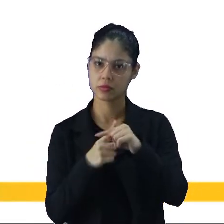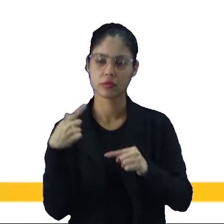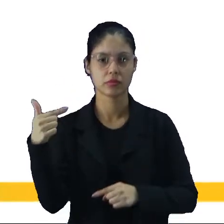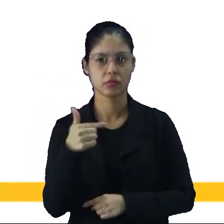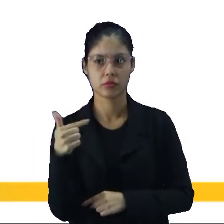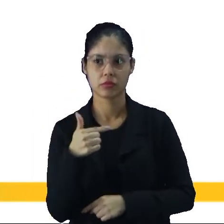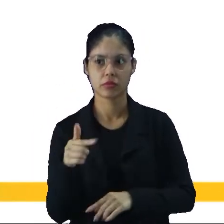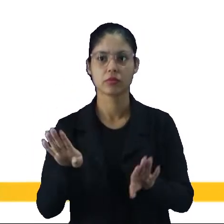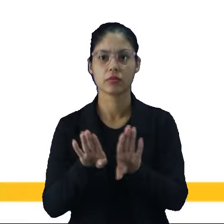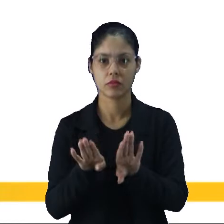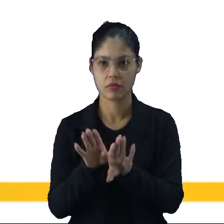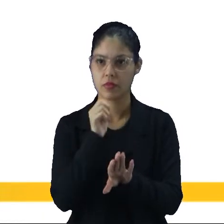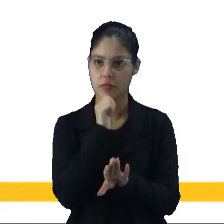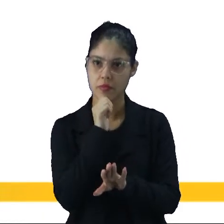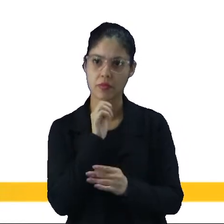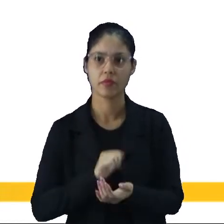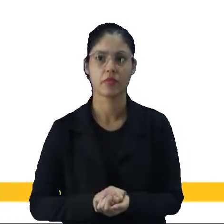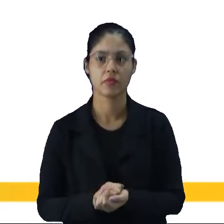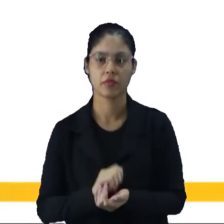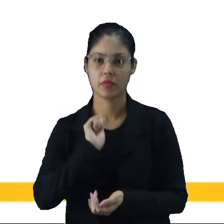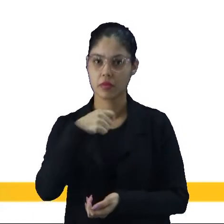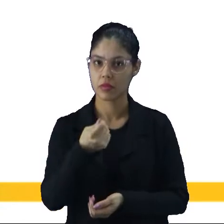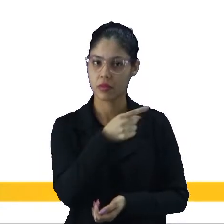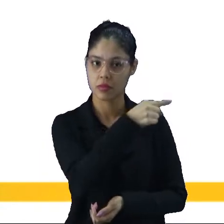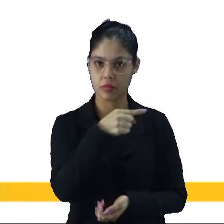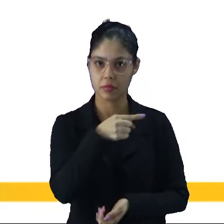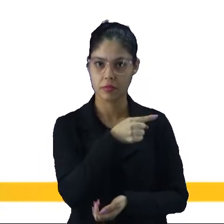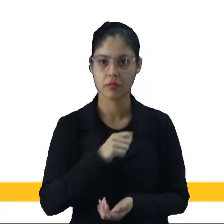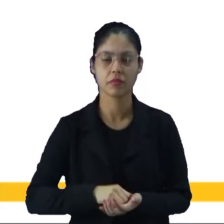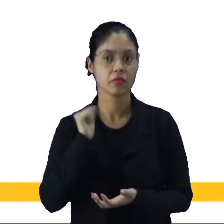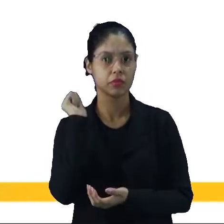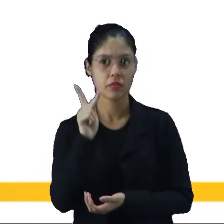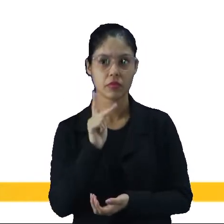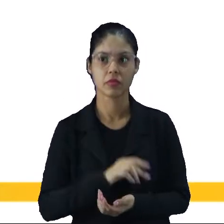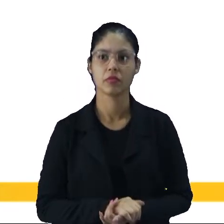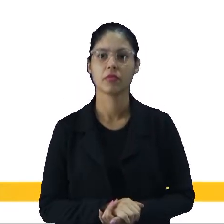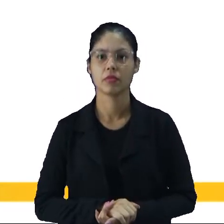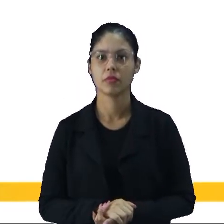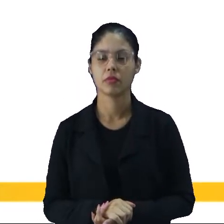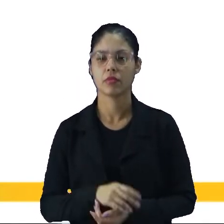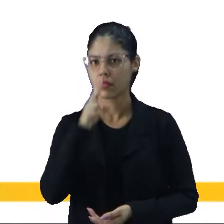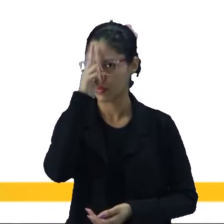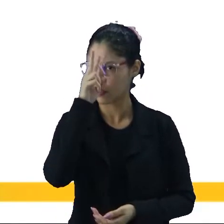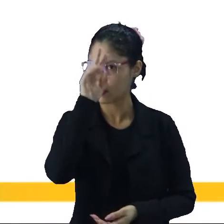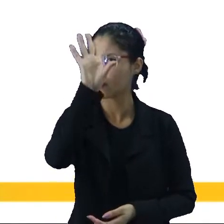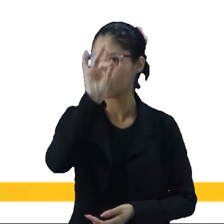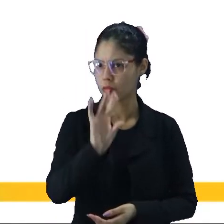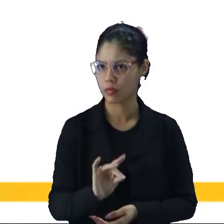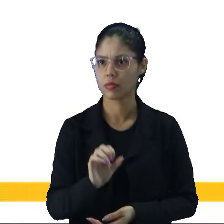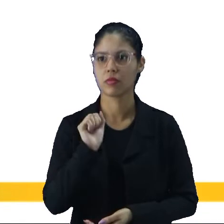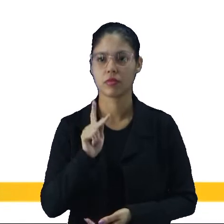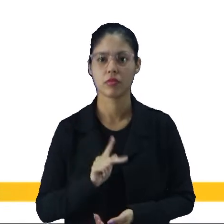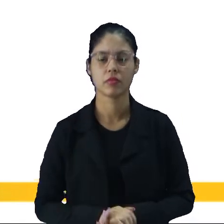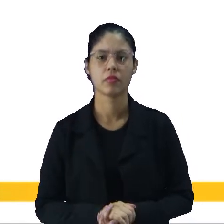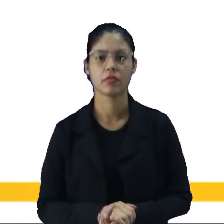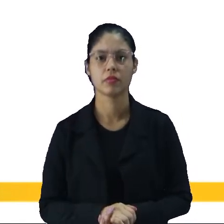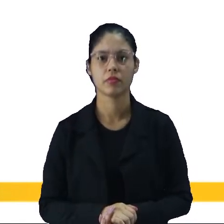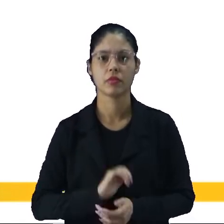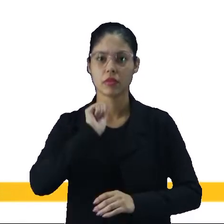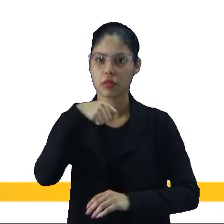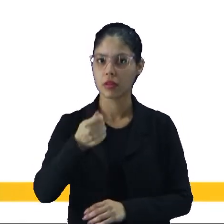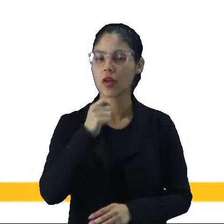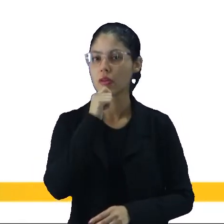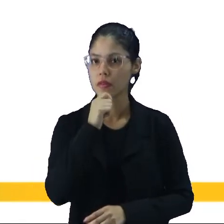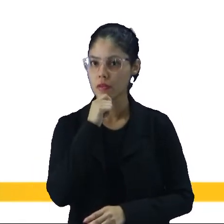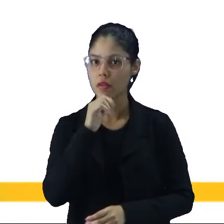No segundo e no terceiro quadrante, a função cosseno tem sinal negativo, ok? É só lembrar desse detalhe aqui. Isso aqui é o